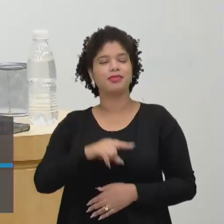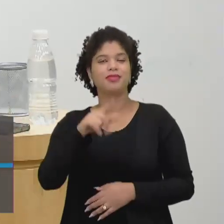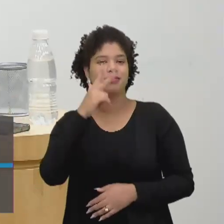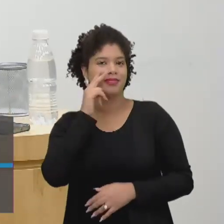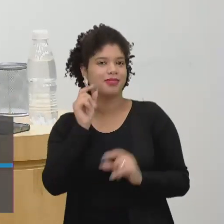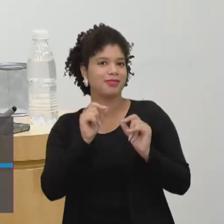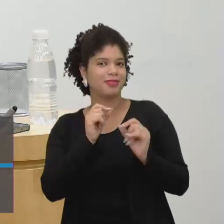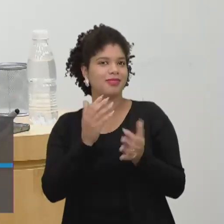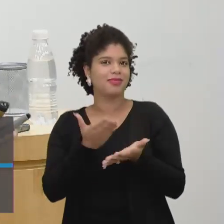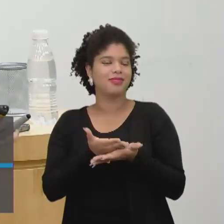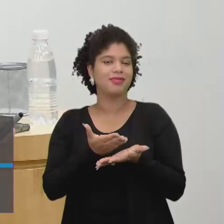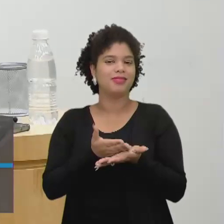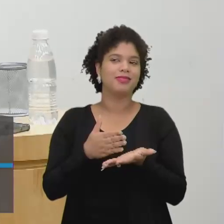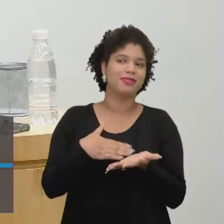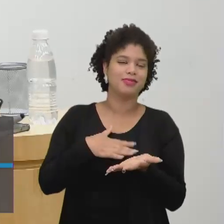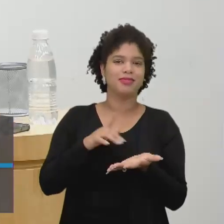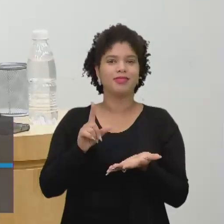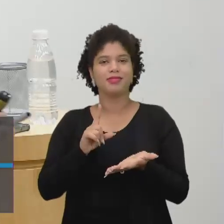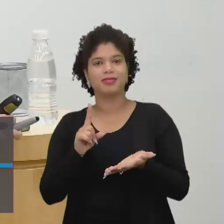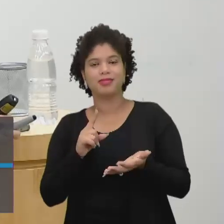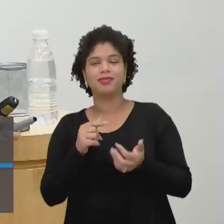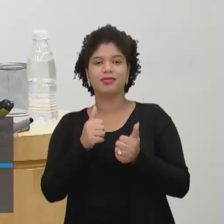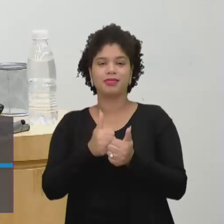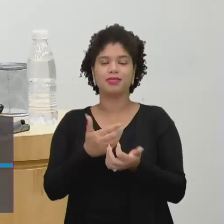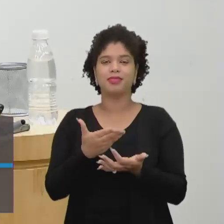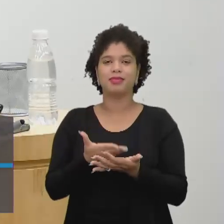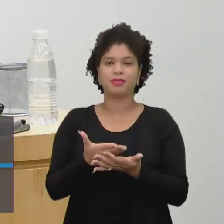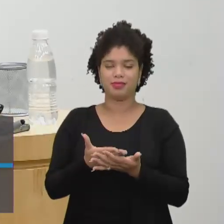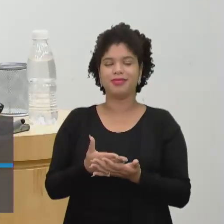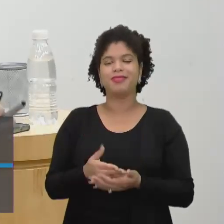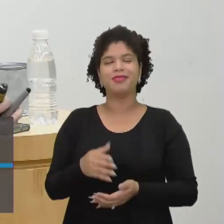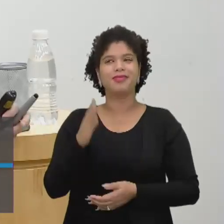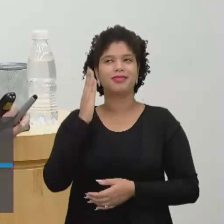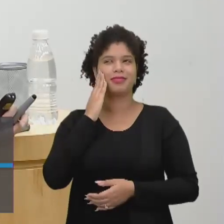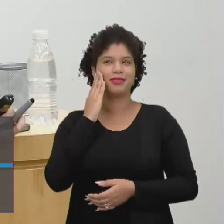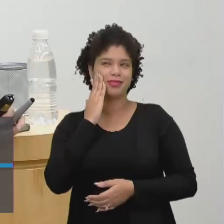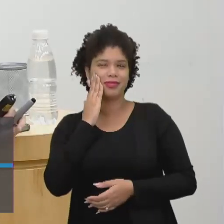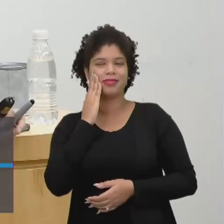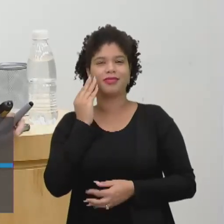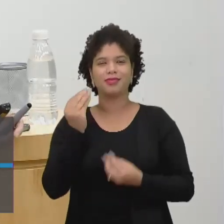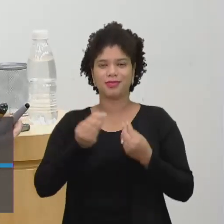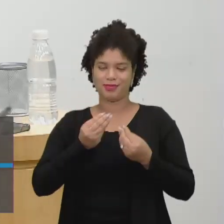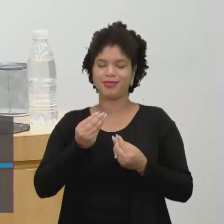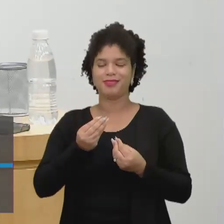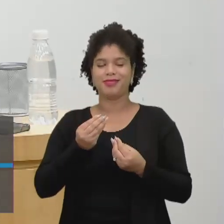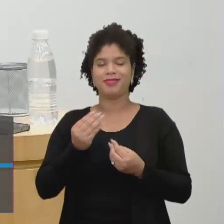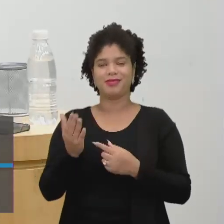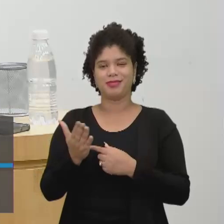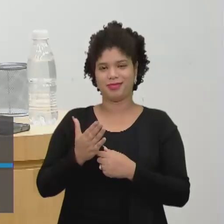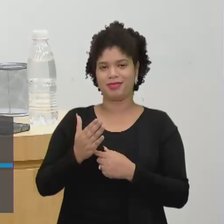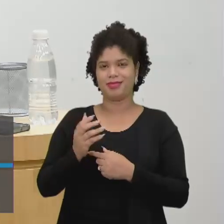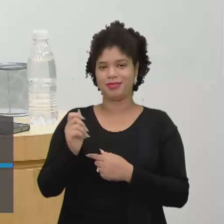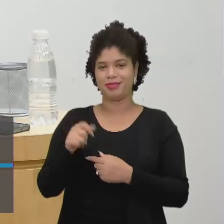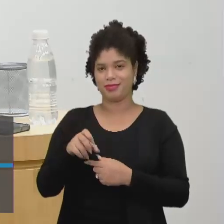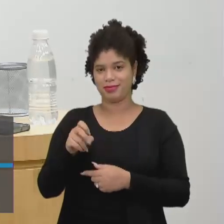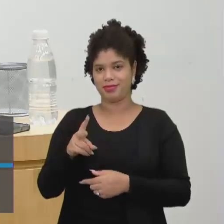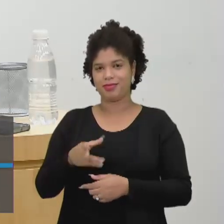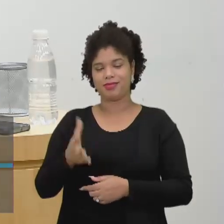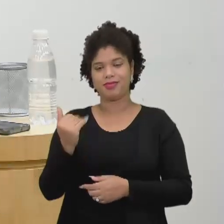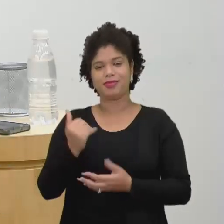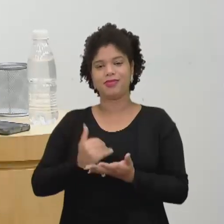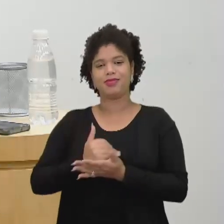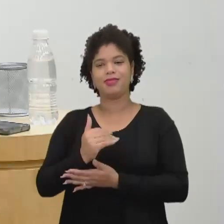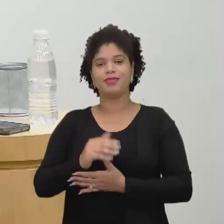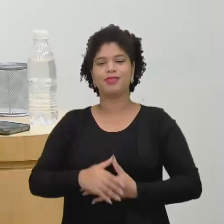indo a aula, se eles estão conseguindo acompanhar, né, se vocês estão gostando, para eu poder sentir e continuar indo na aula, tá bom? Vamos começar? Então, vamos comigo,